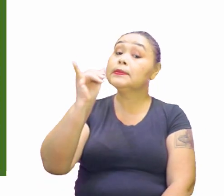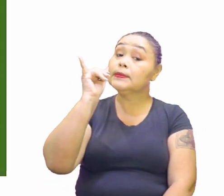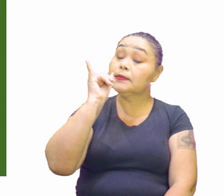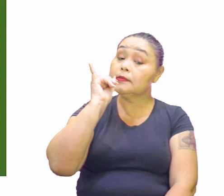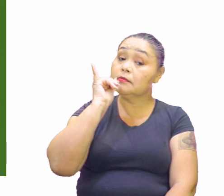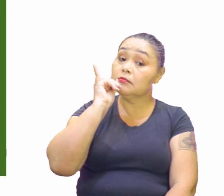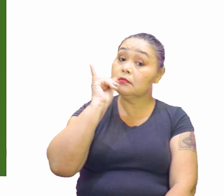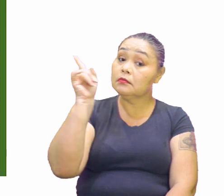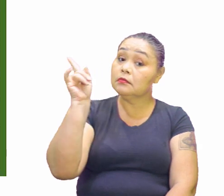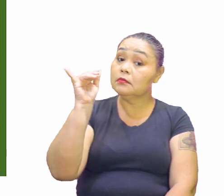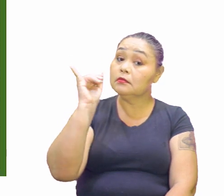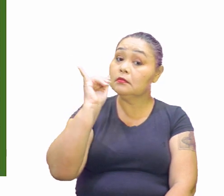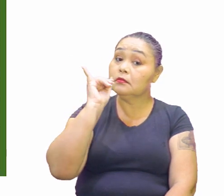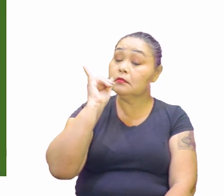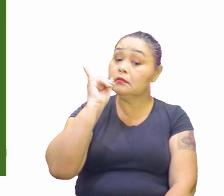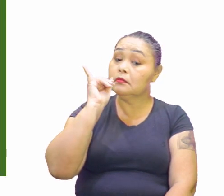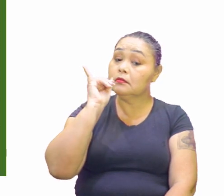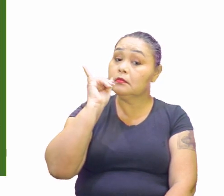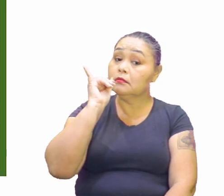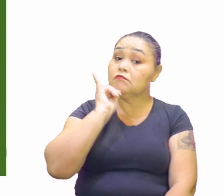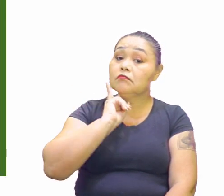E aí nós temos aqui